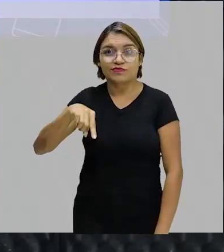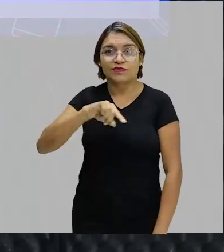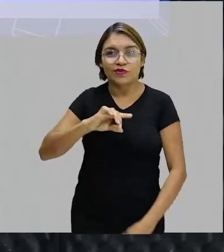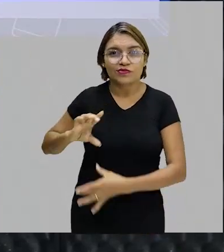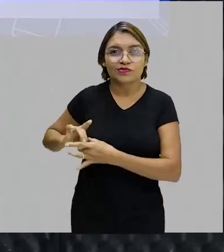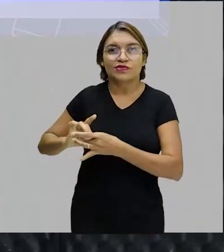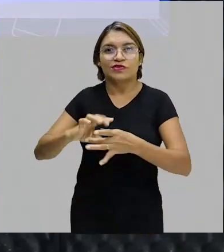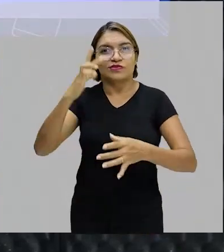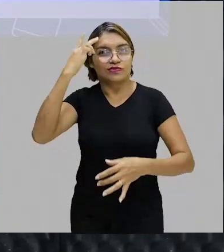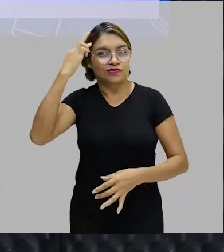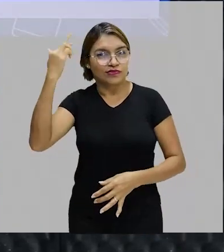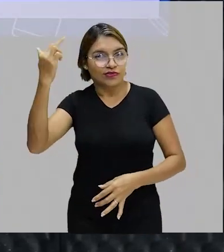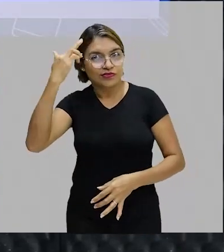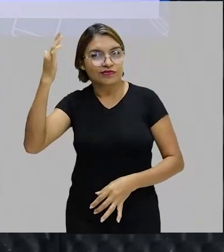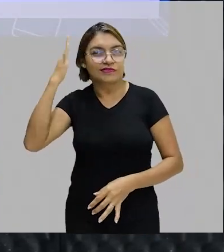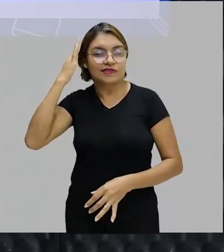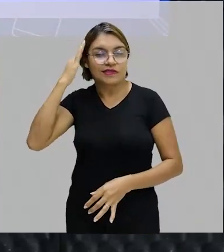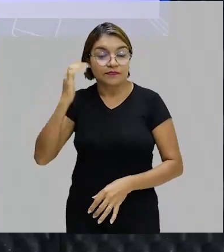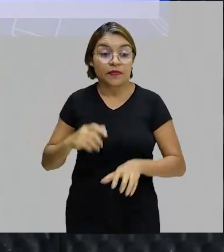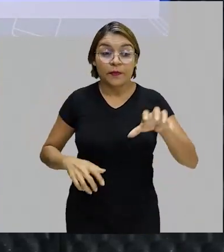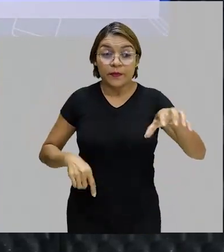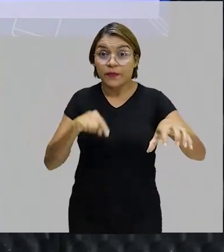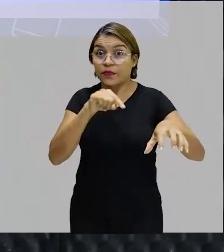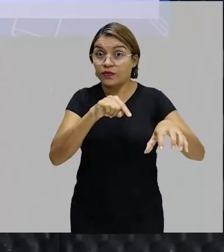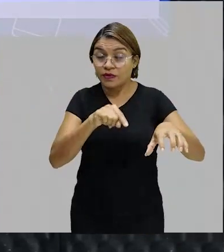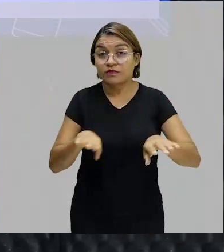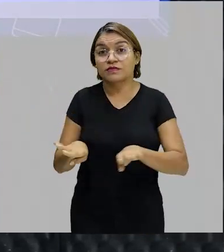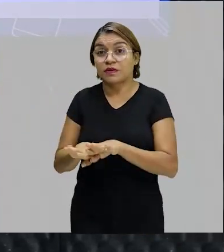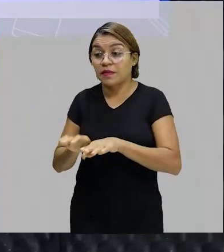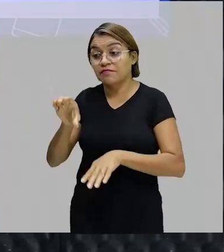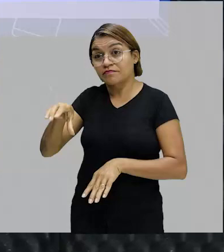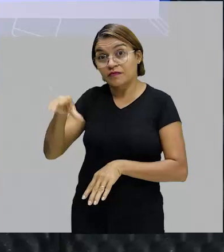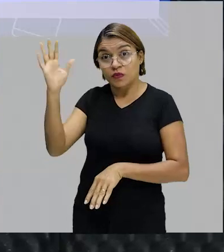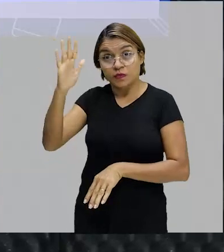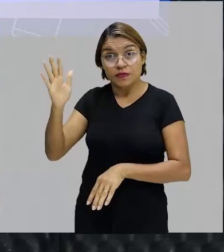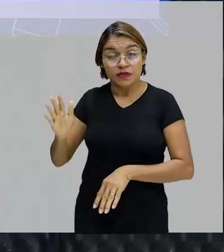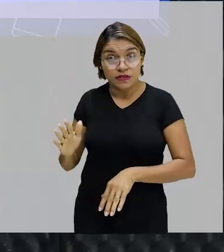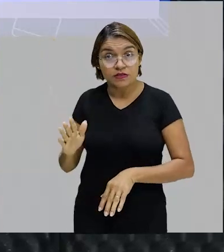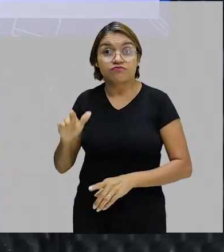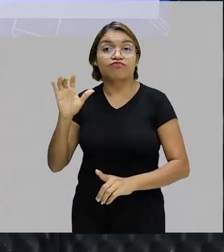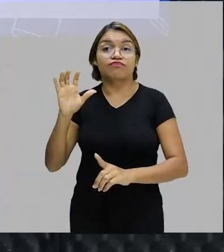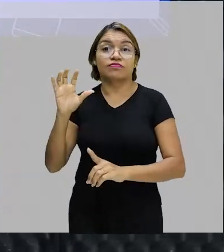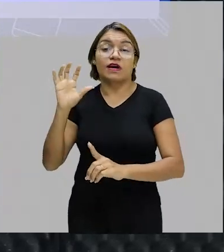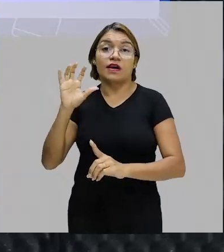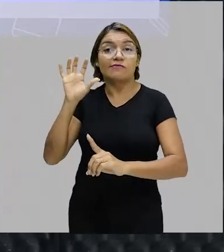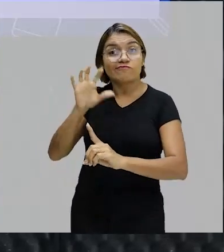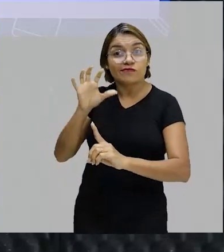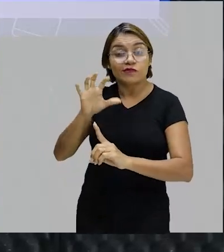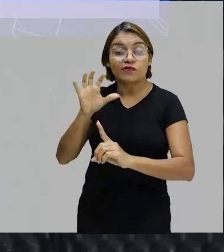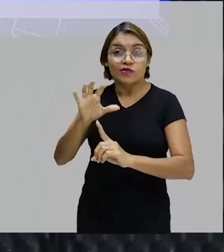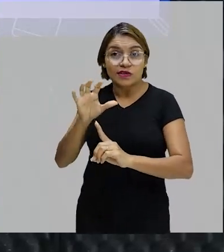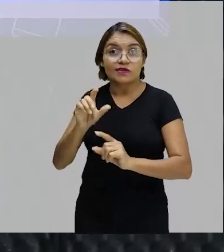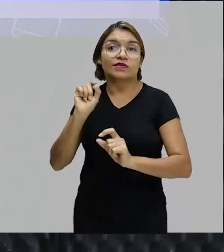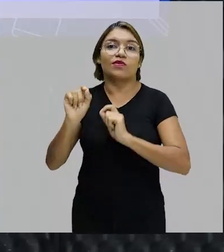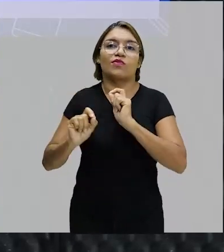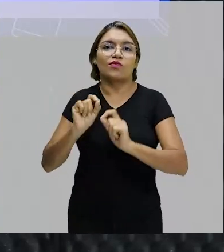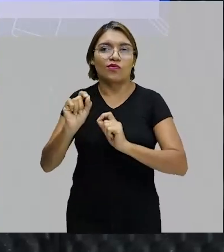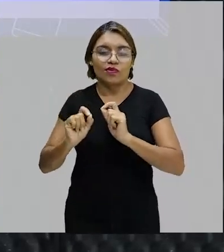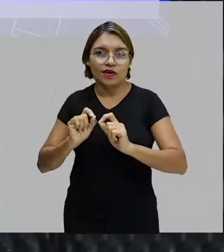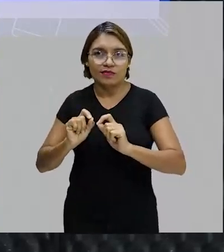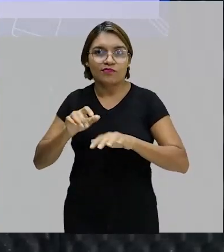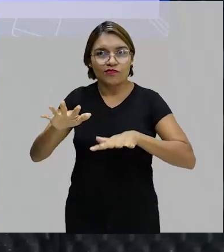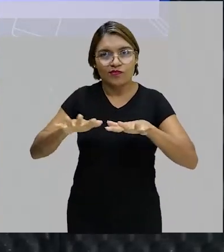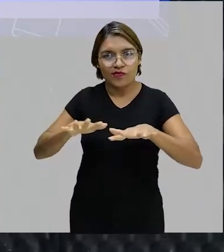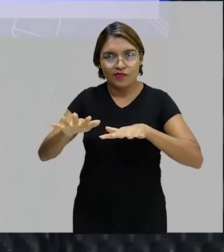histórico que aconteceu em Portugal, o que aconteceu no Brasil e toda a influência que ele traz para a composição desse